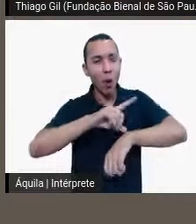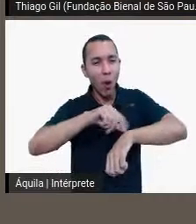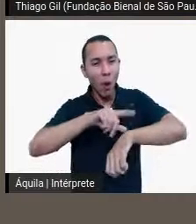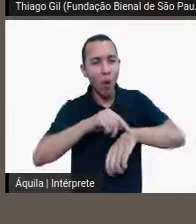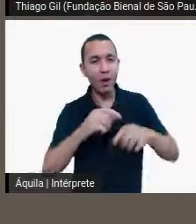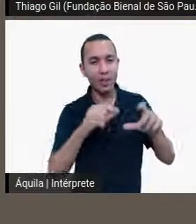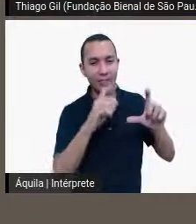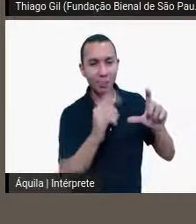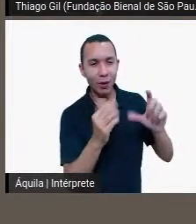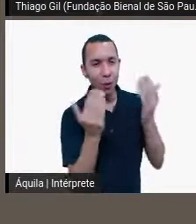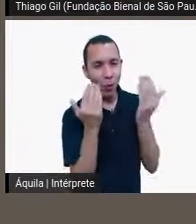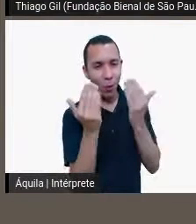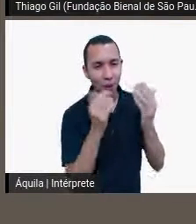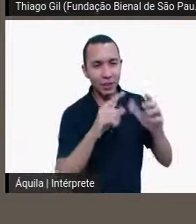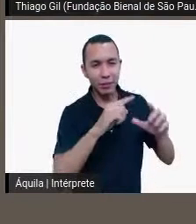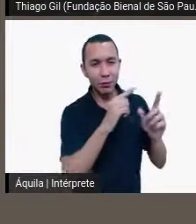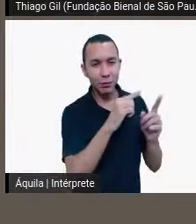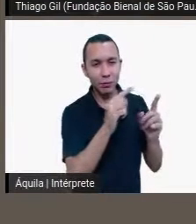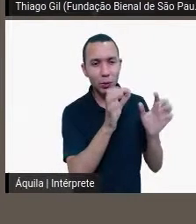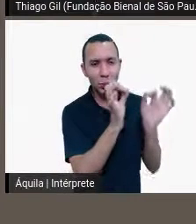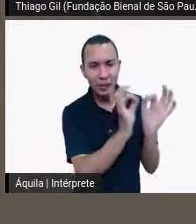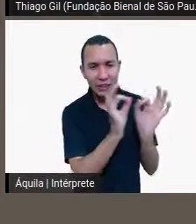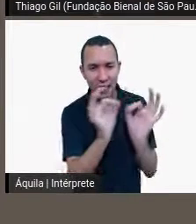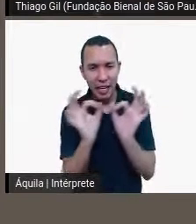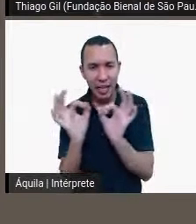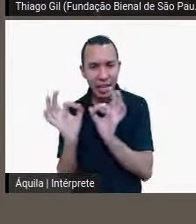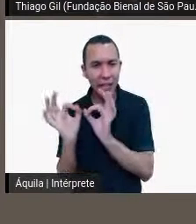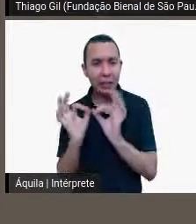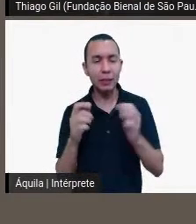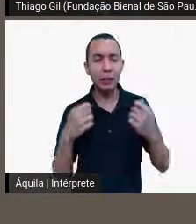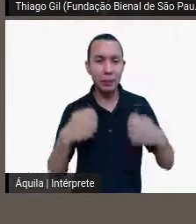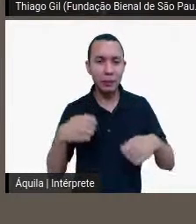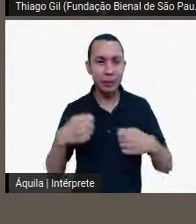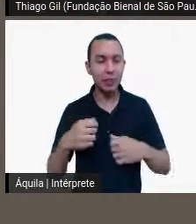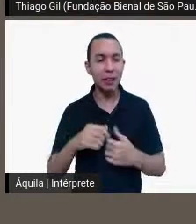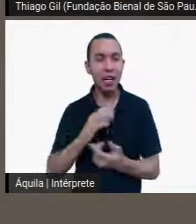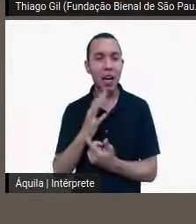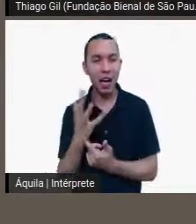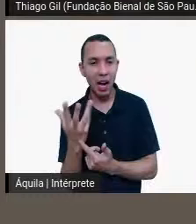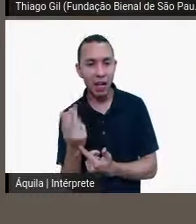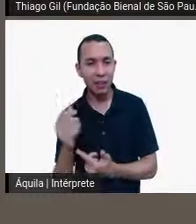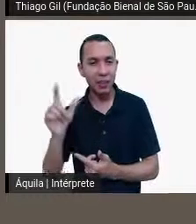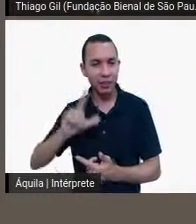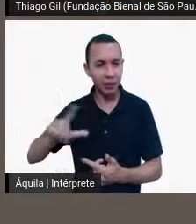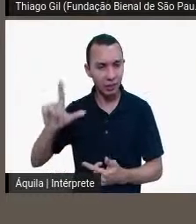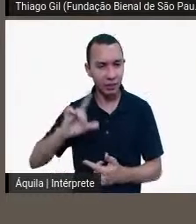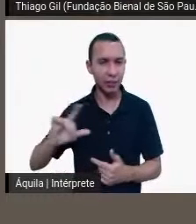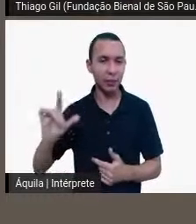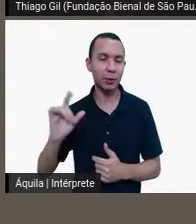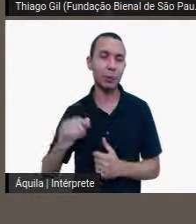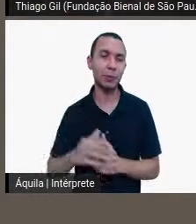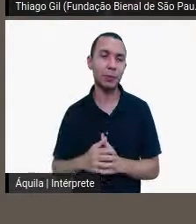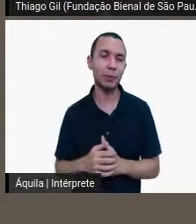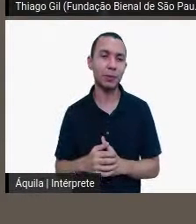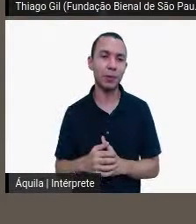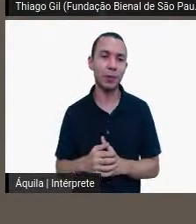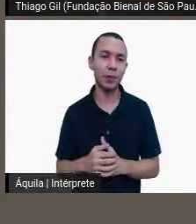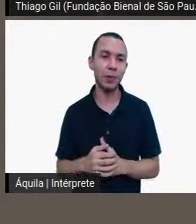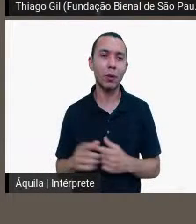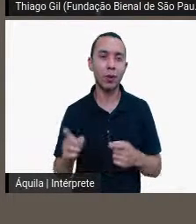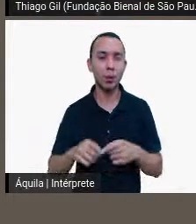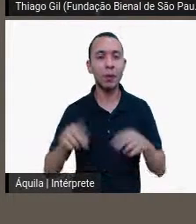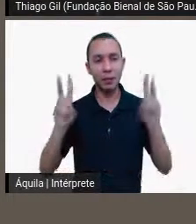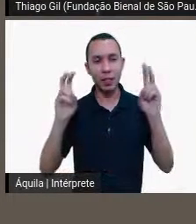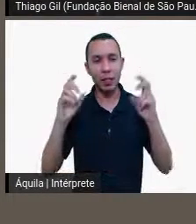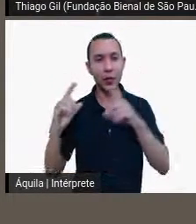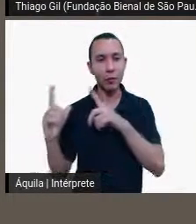Brasil, sincronizando esse relógio com a arte e a literatura europeias, no que diz respeito à fotografia, o